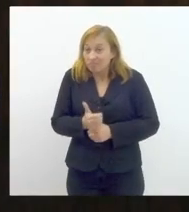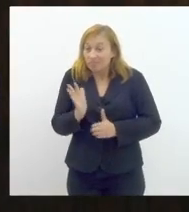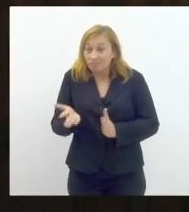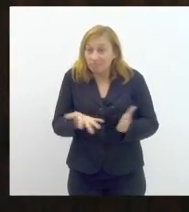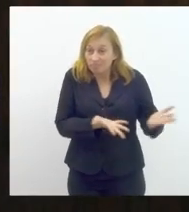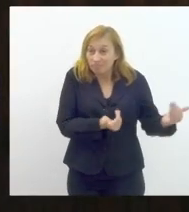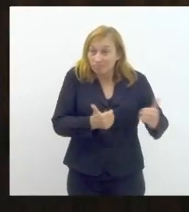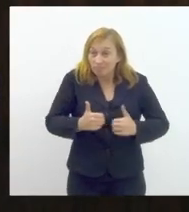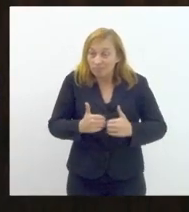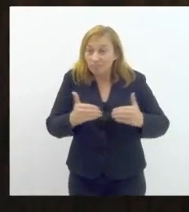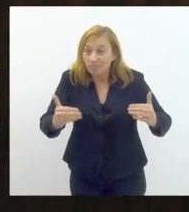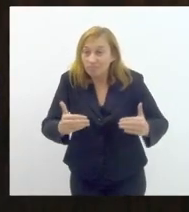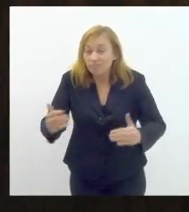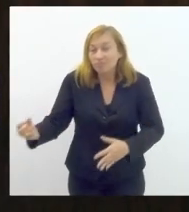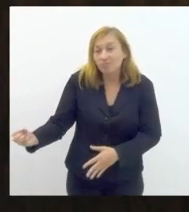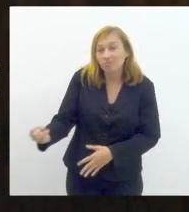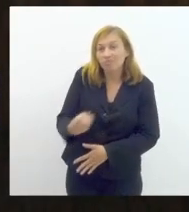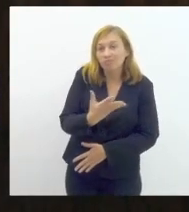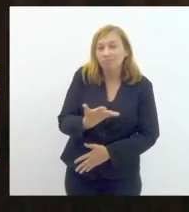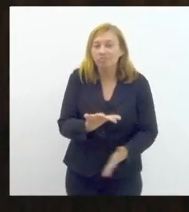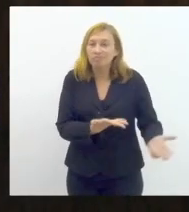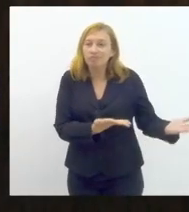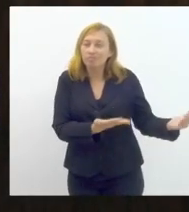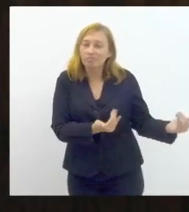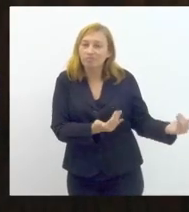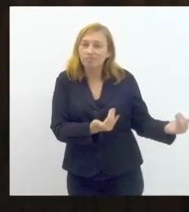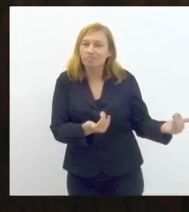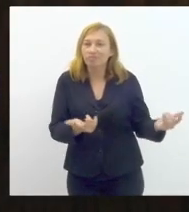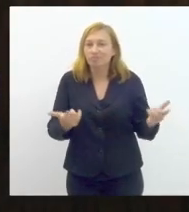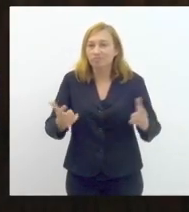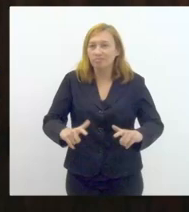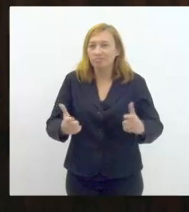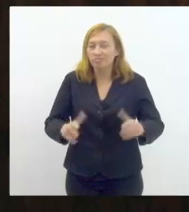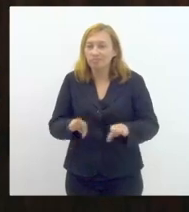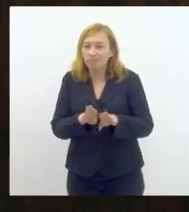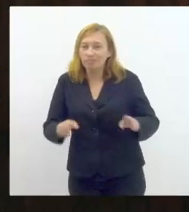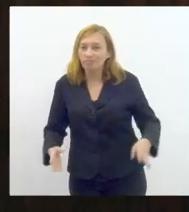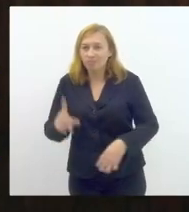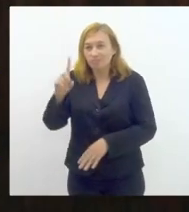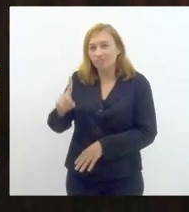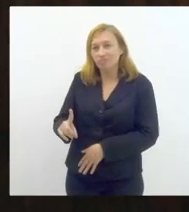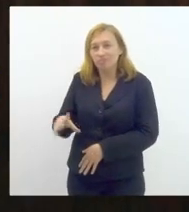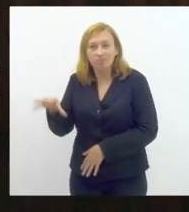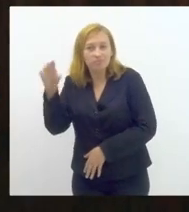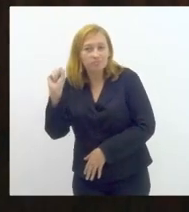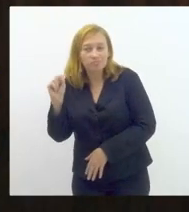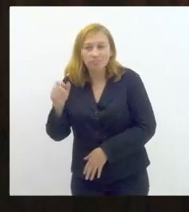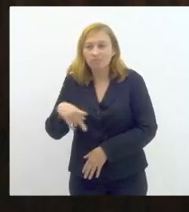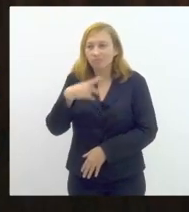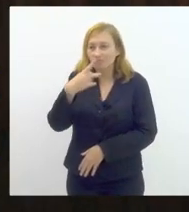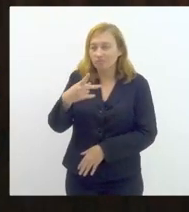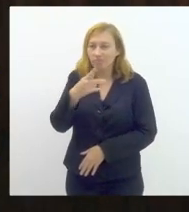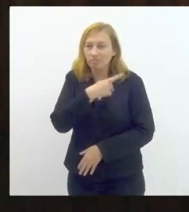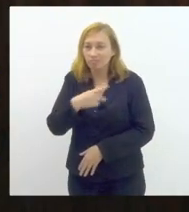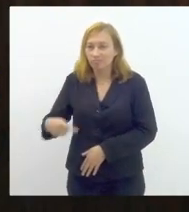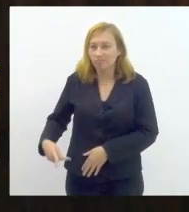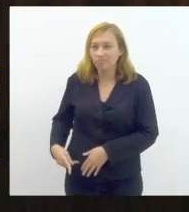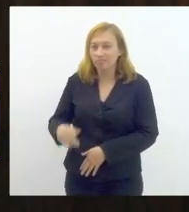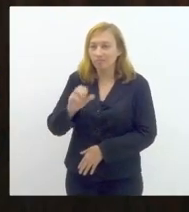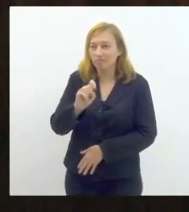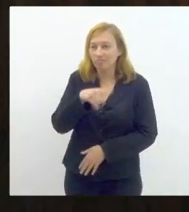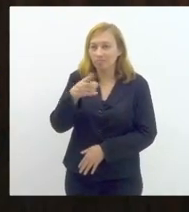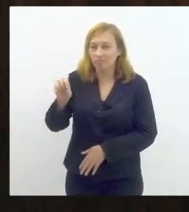abrir espaço para uma nova juventude, ocupar o espaço da mesa diretora e ouvirmos o discurso do presidente Cauã.